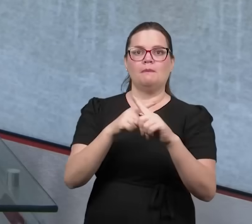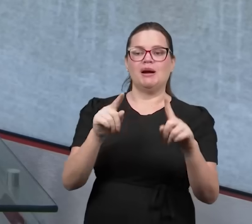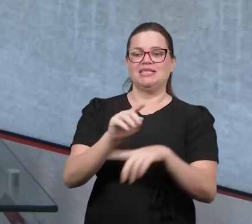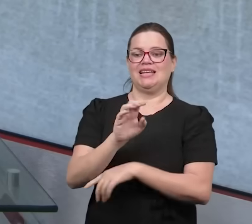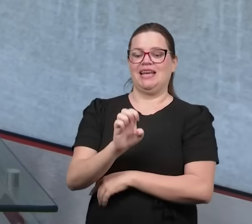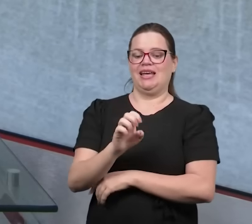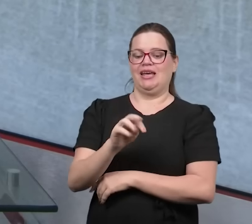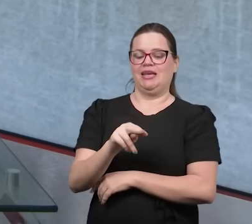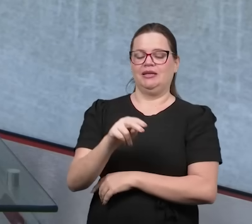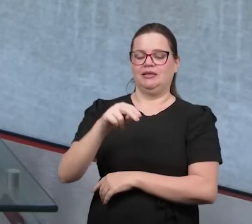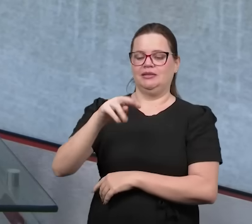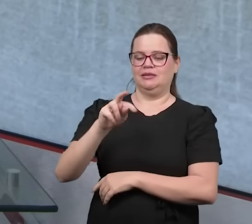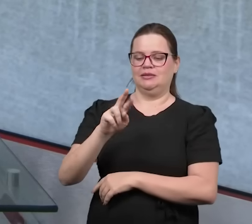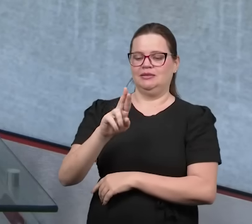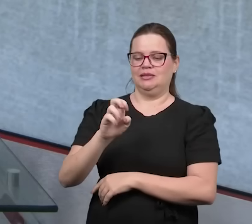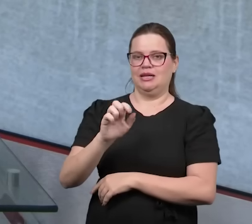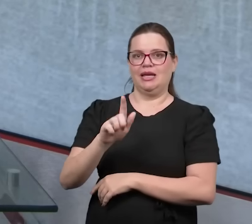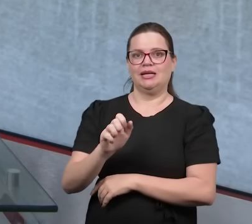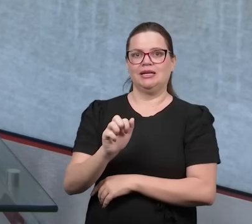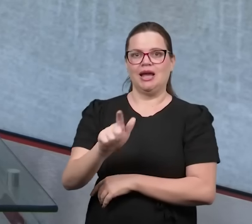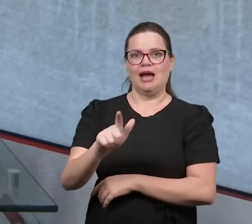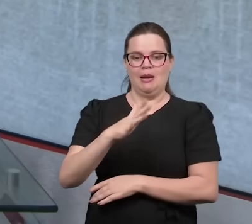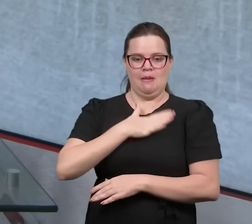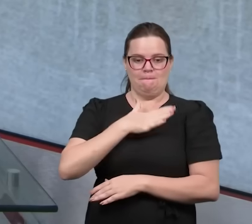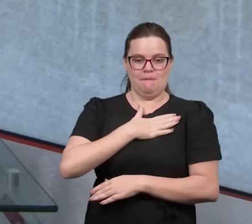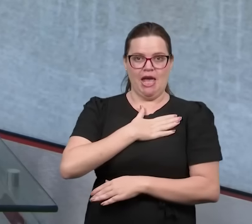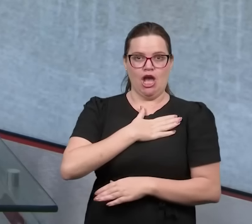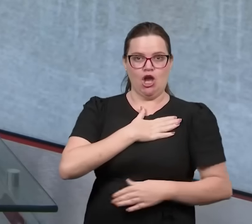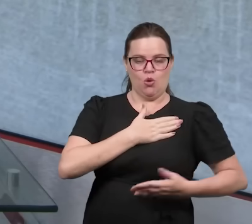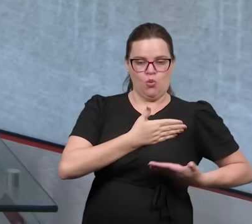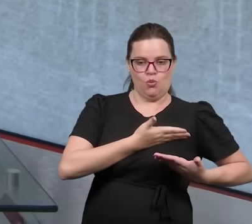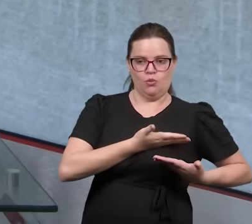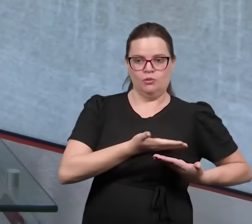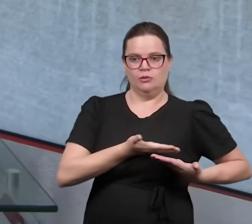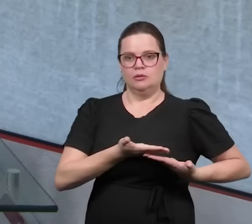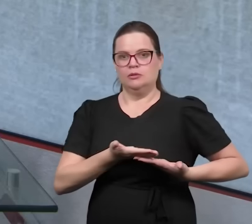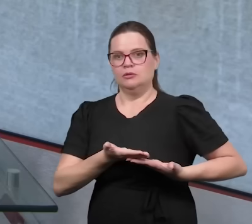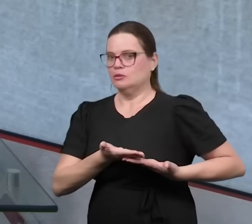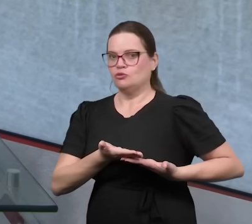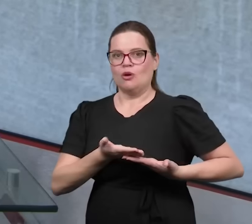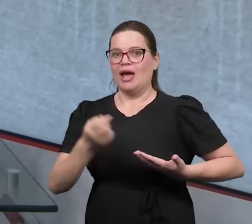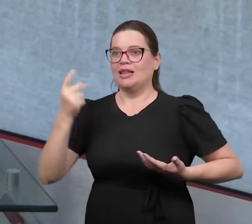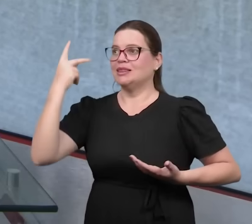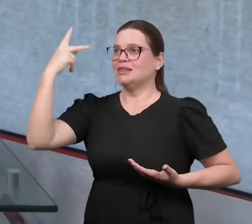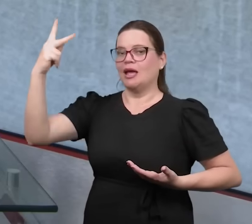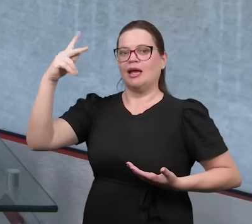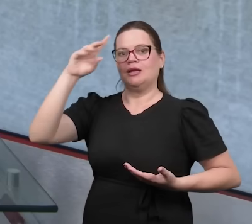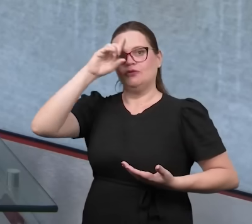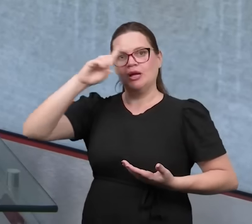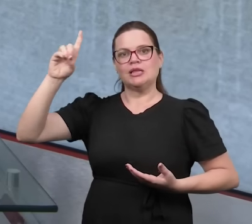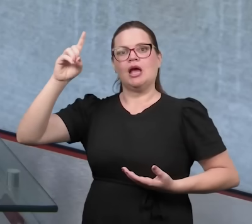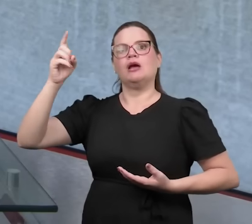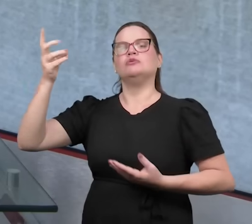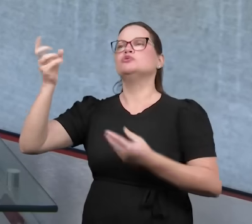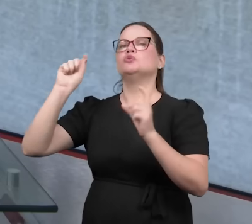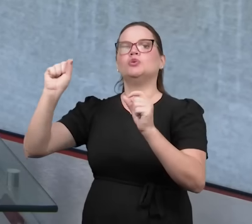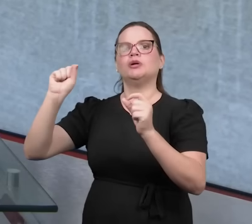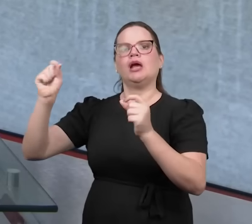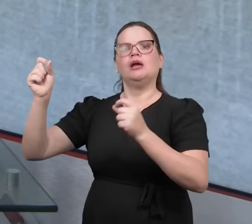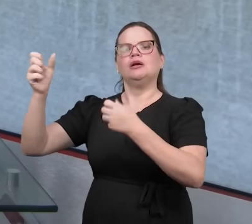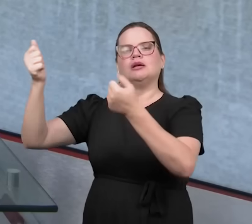palavra entregar, pois se trata de algo que pertence a Deus, aquele que nos proporcionou